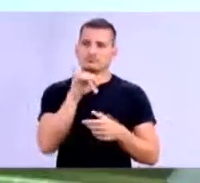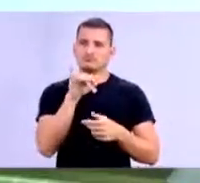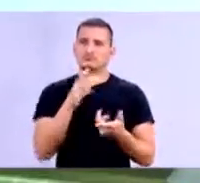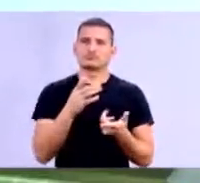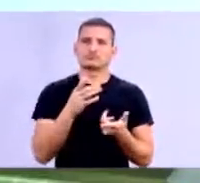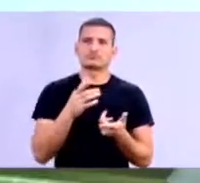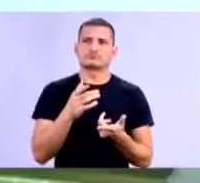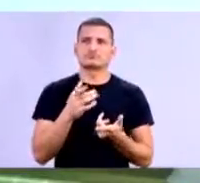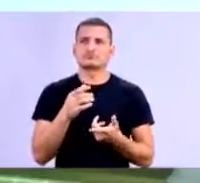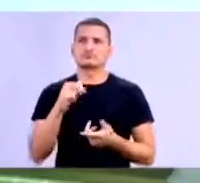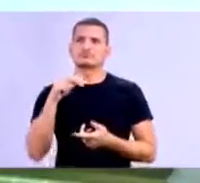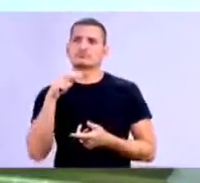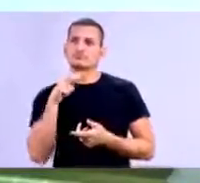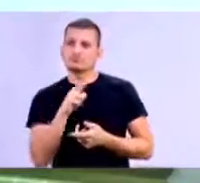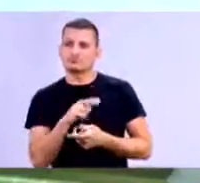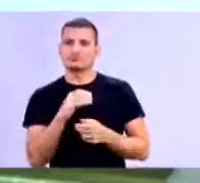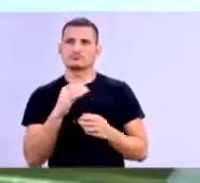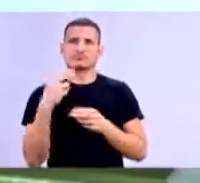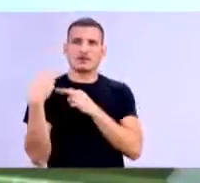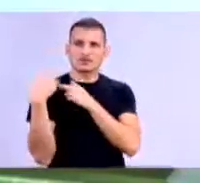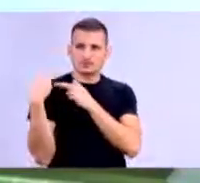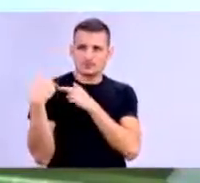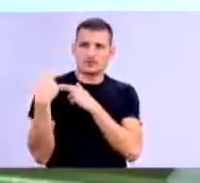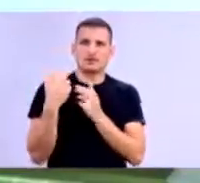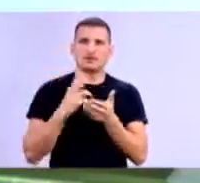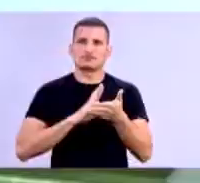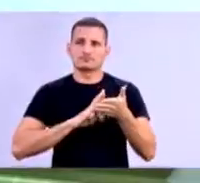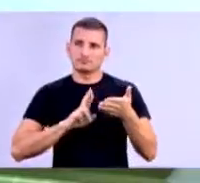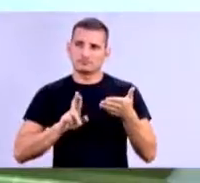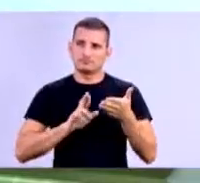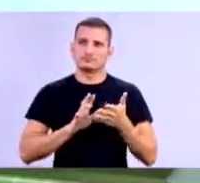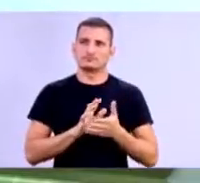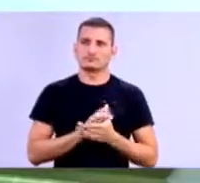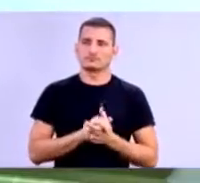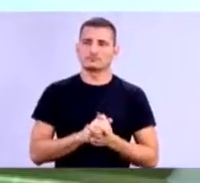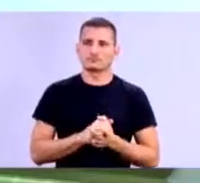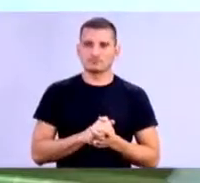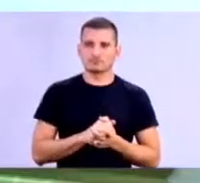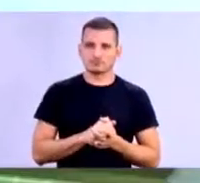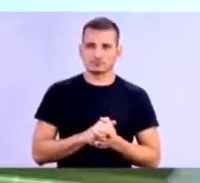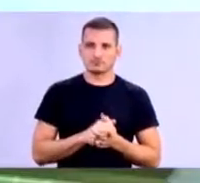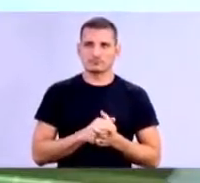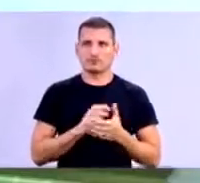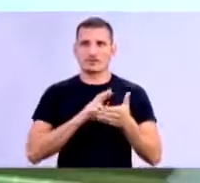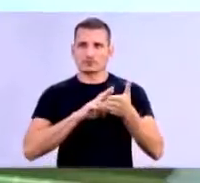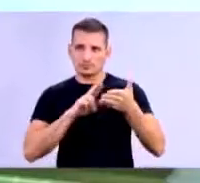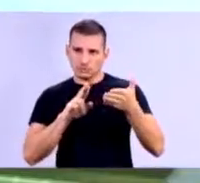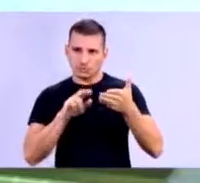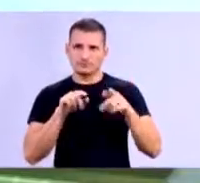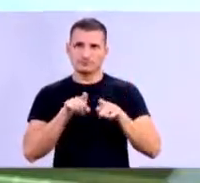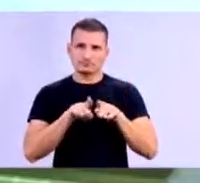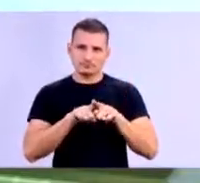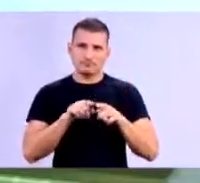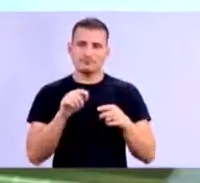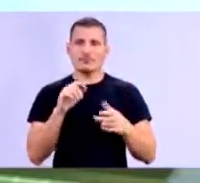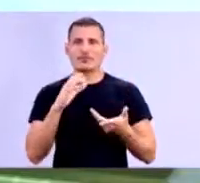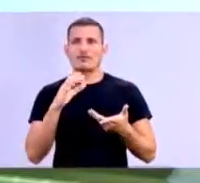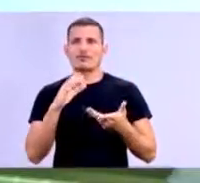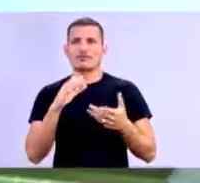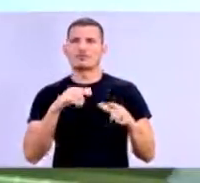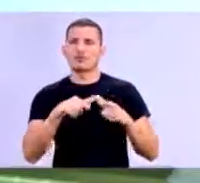está mandando aquela coordenação, com nome e cargo que exerce